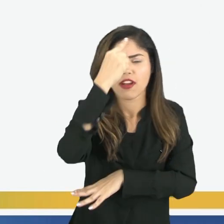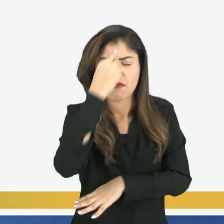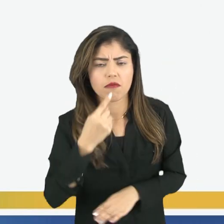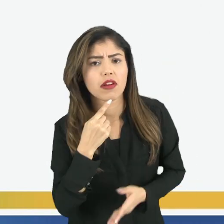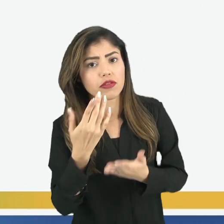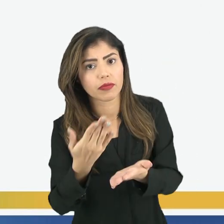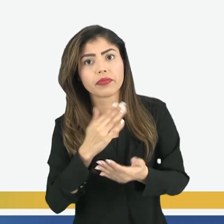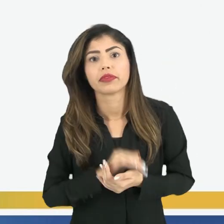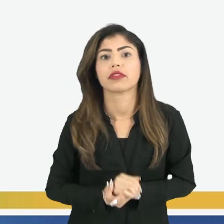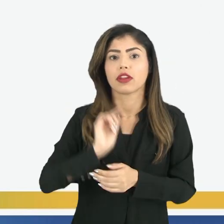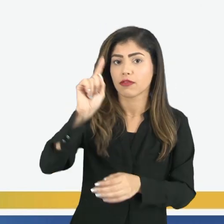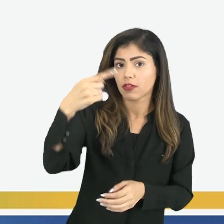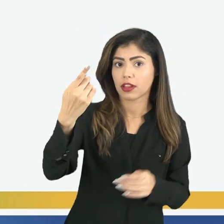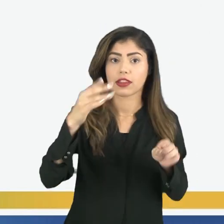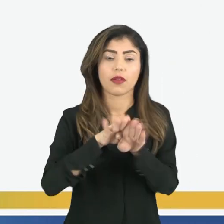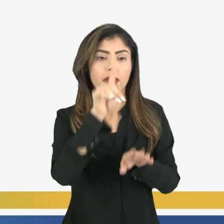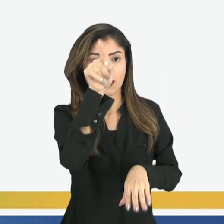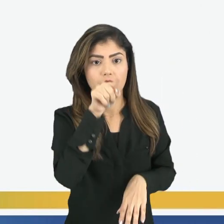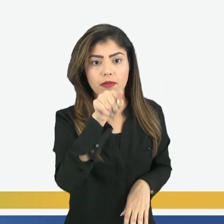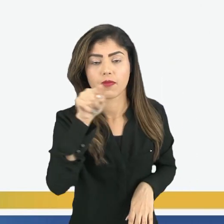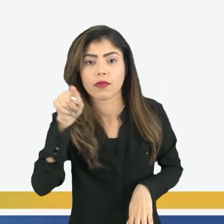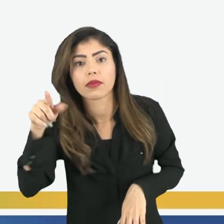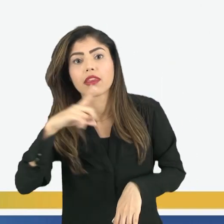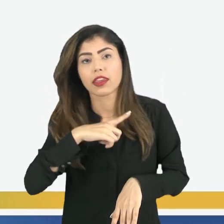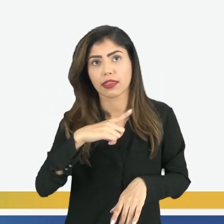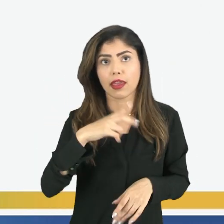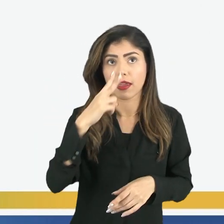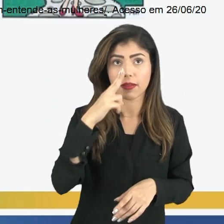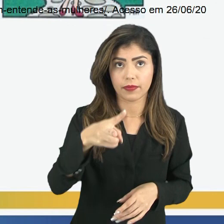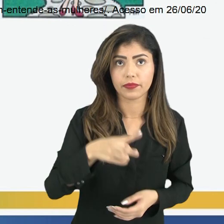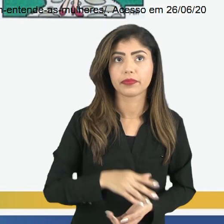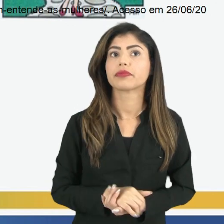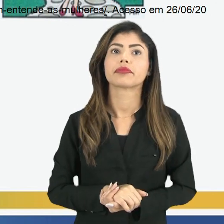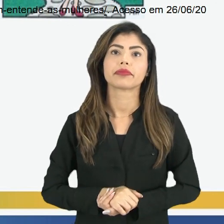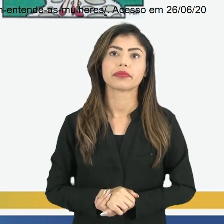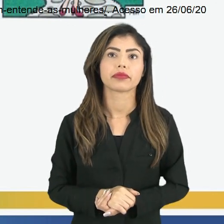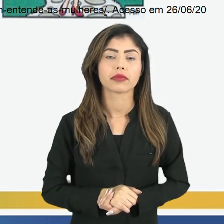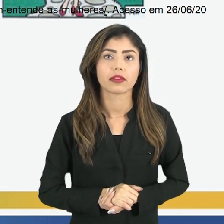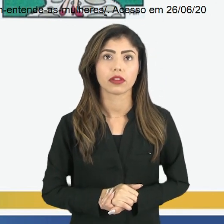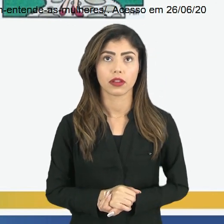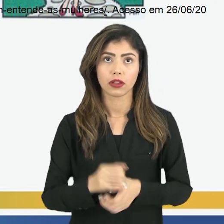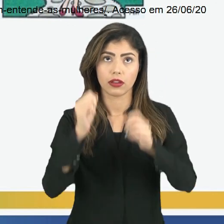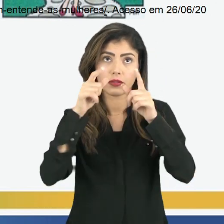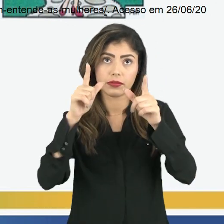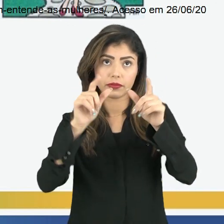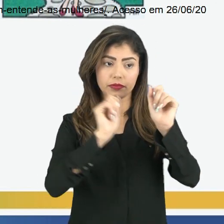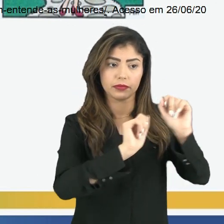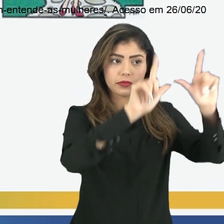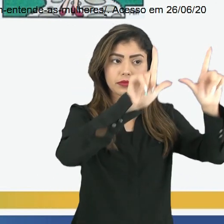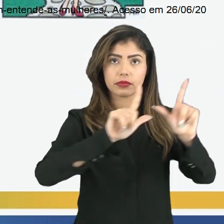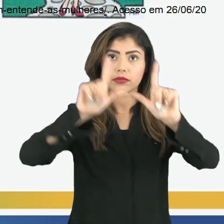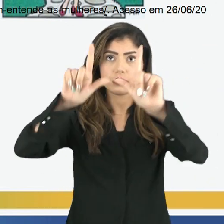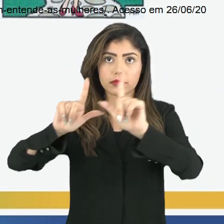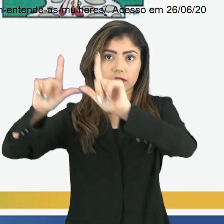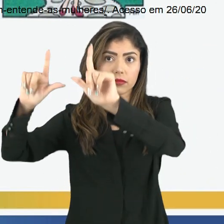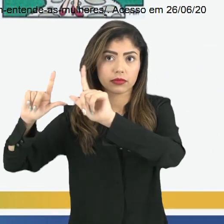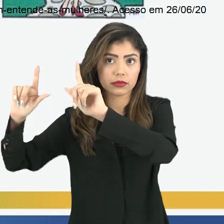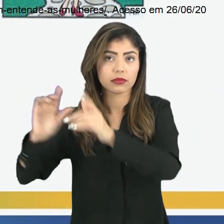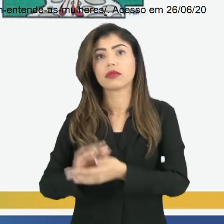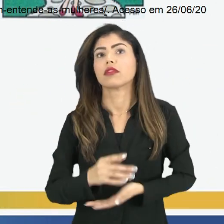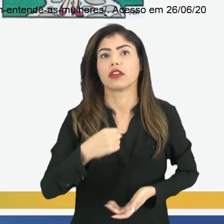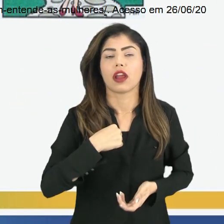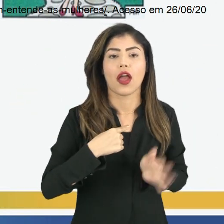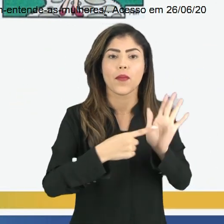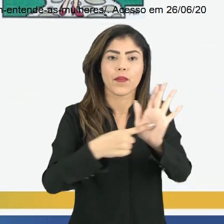imagens, além dos sinais de pontuação que vocês vão estar vendo aí. Observe os quadrinhos, né, e fique atento. A